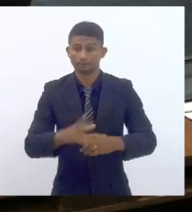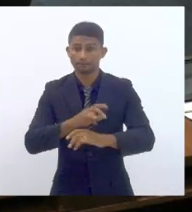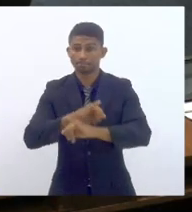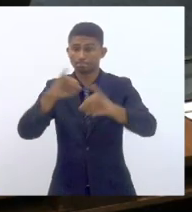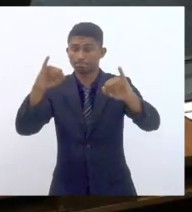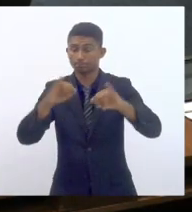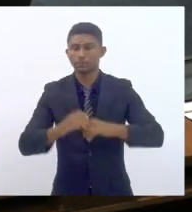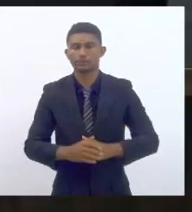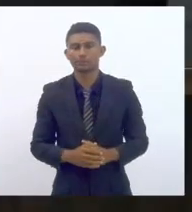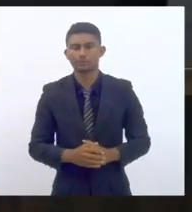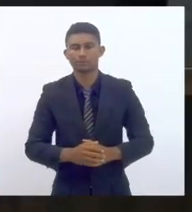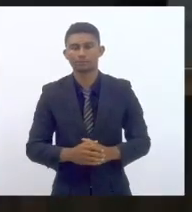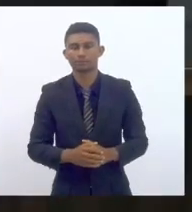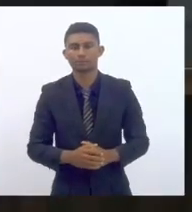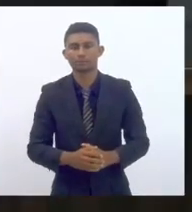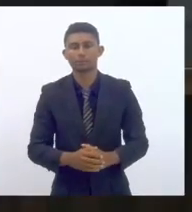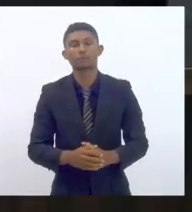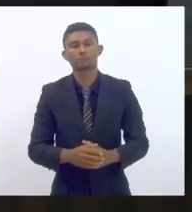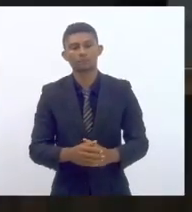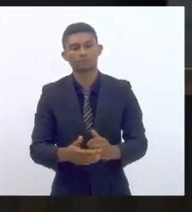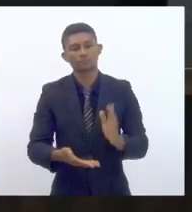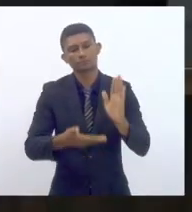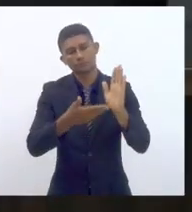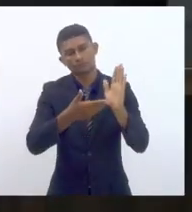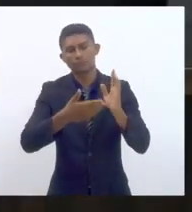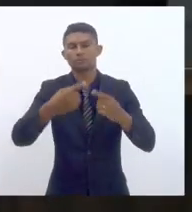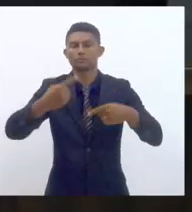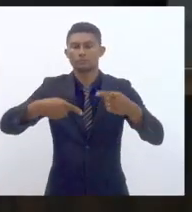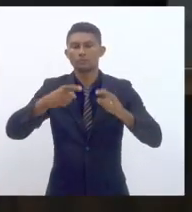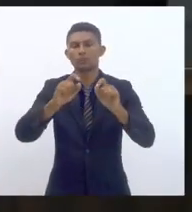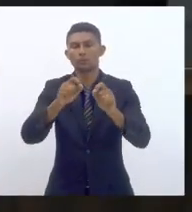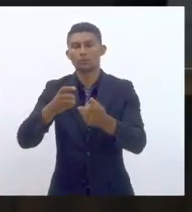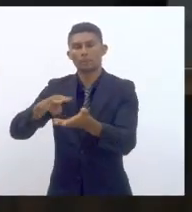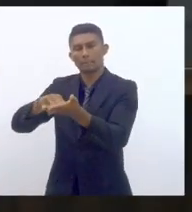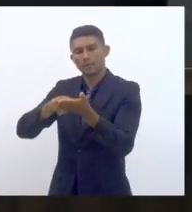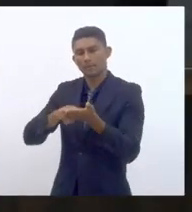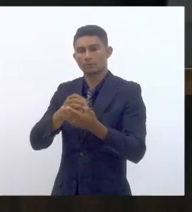Anuncio, em regime de prioridade, em discussão única, mensagem